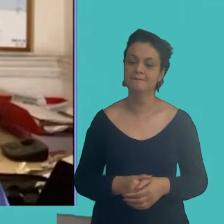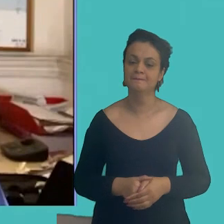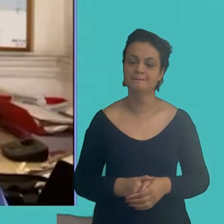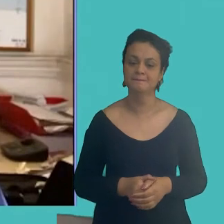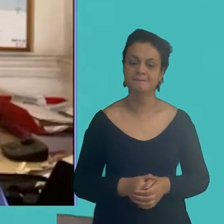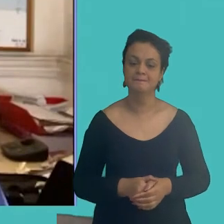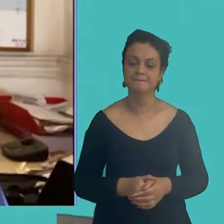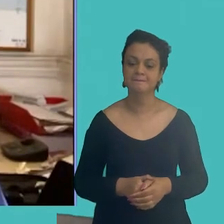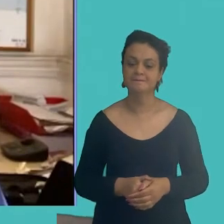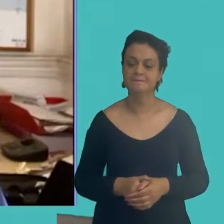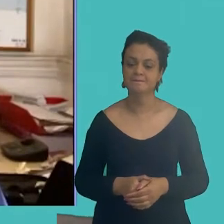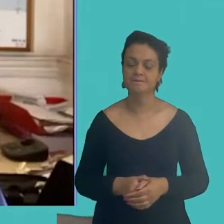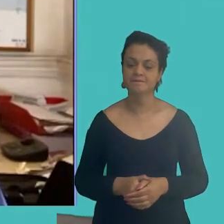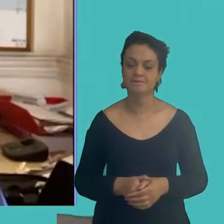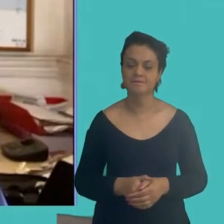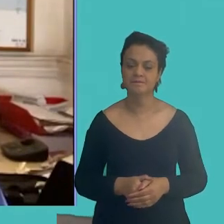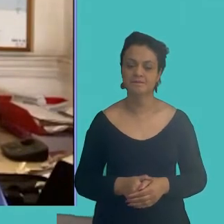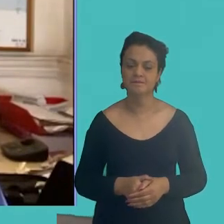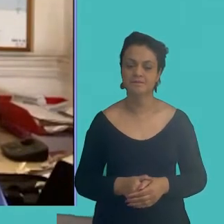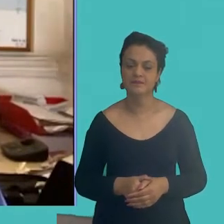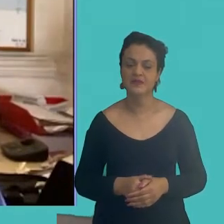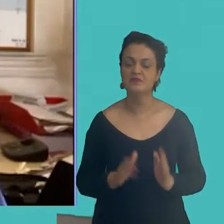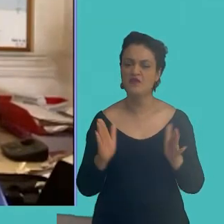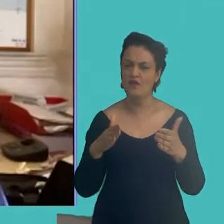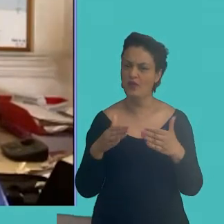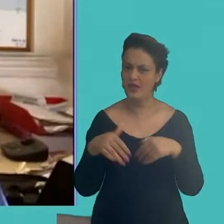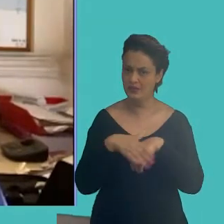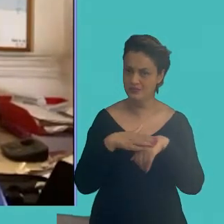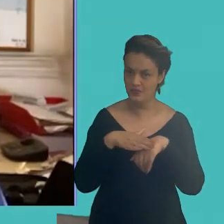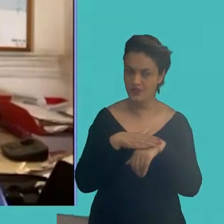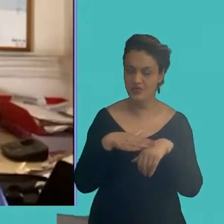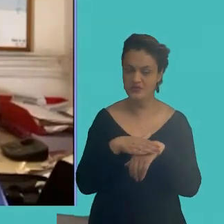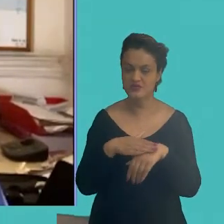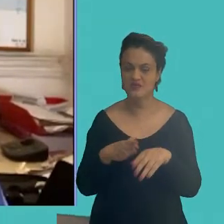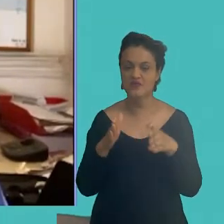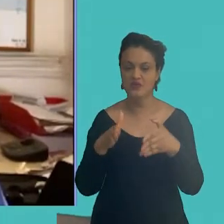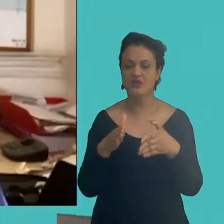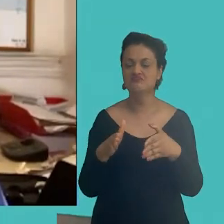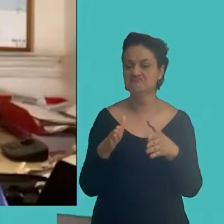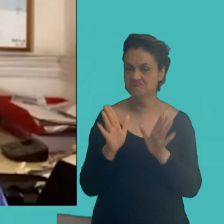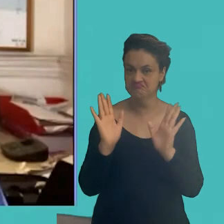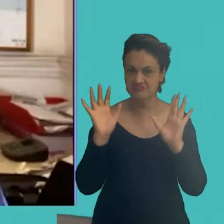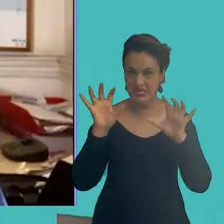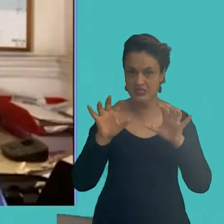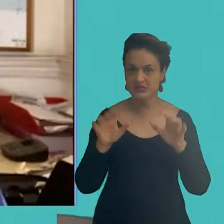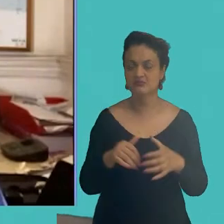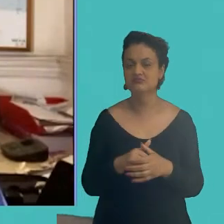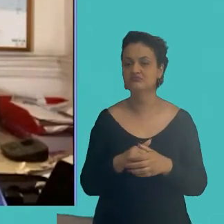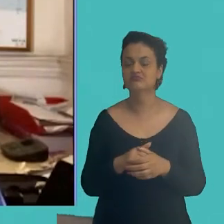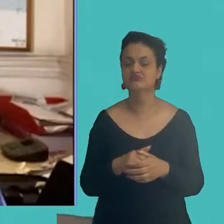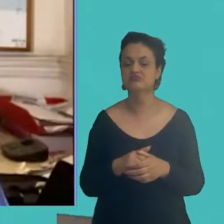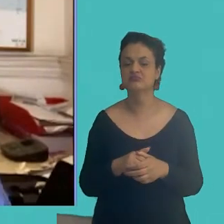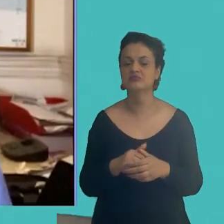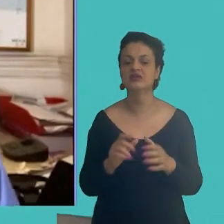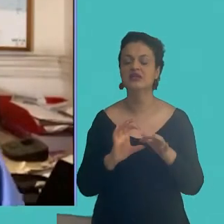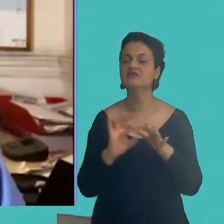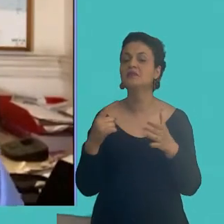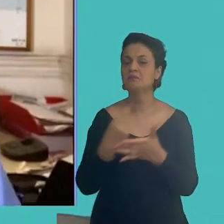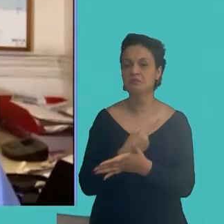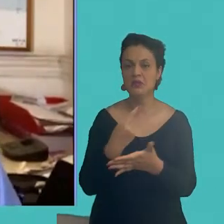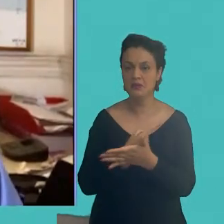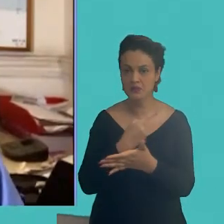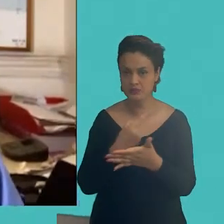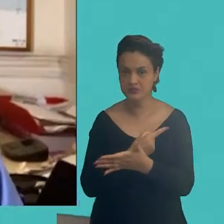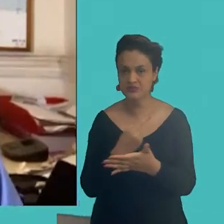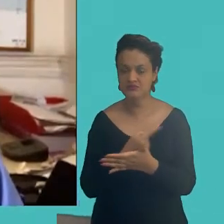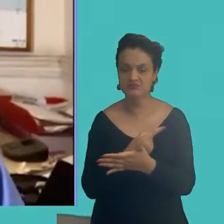vai para arredondar essa conversa e me colocar aqui à disposição das perguntas que vocês... Eu estou até vendo